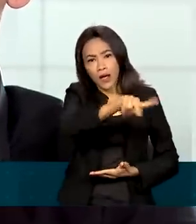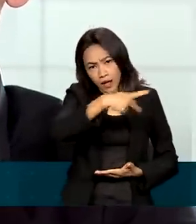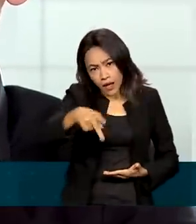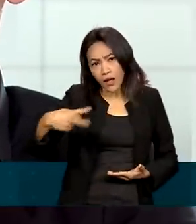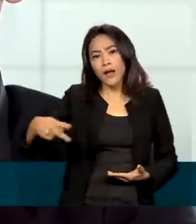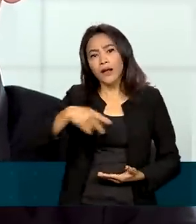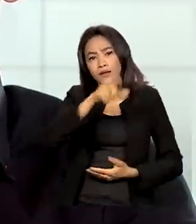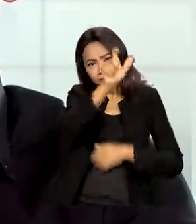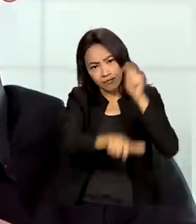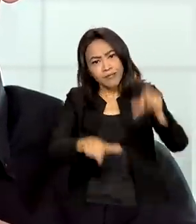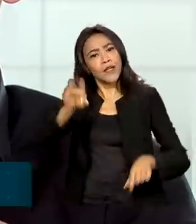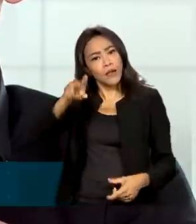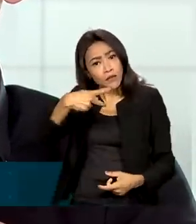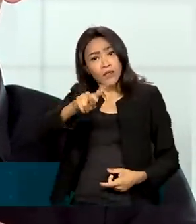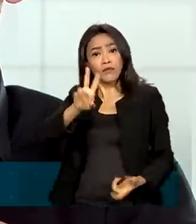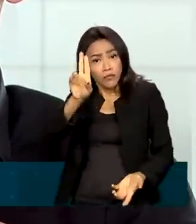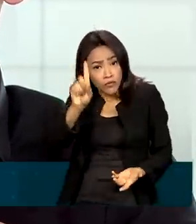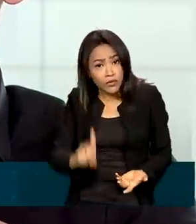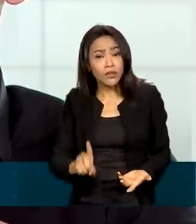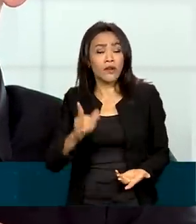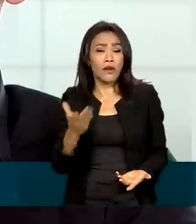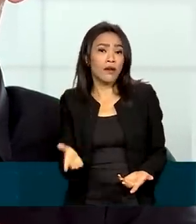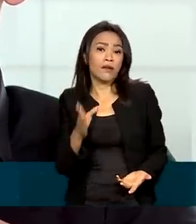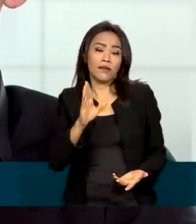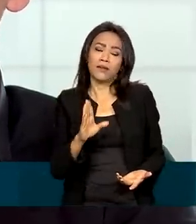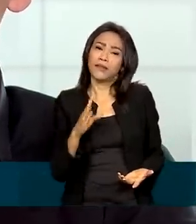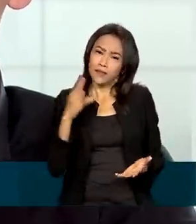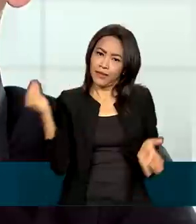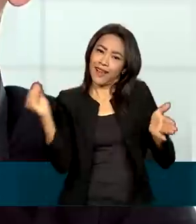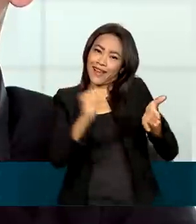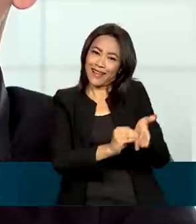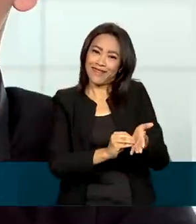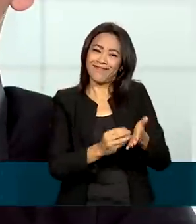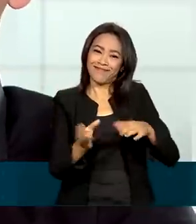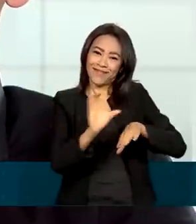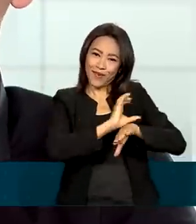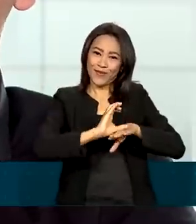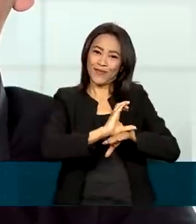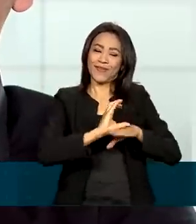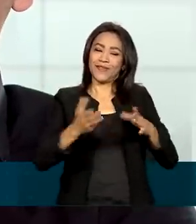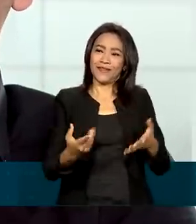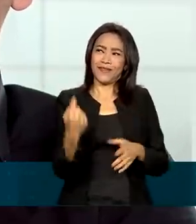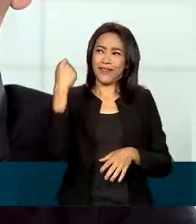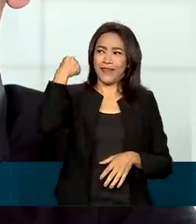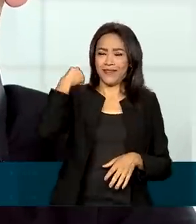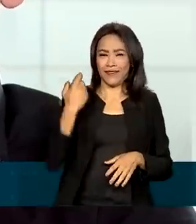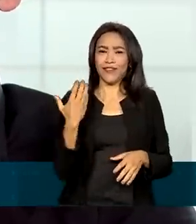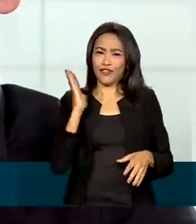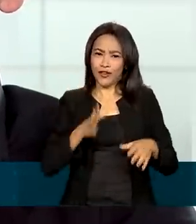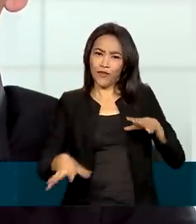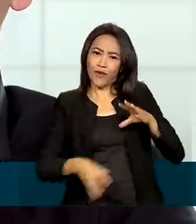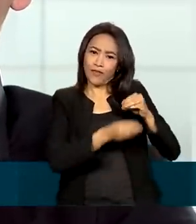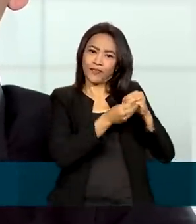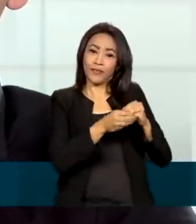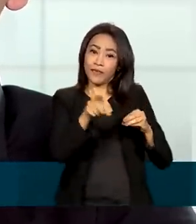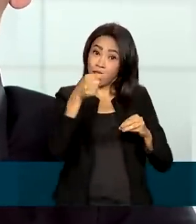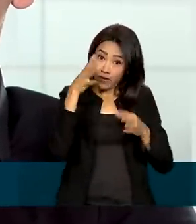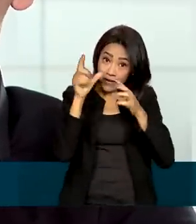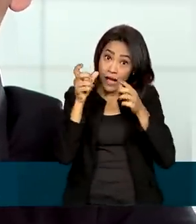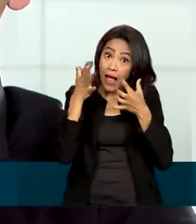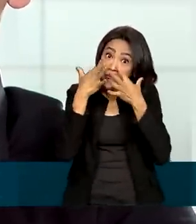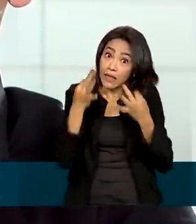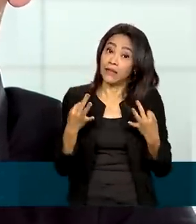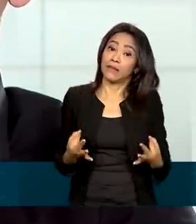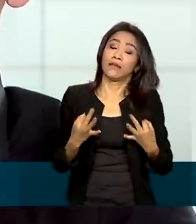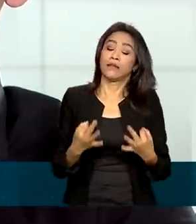público coletivo, que é um direito aí condicional fundamental, previsto aí desde a emenda que a gente fez lá em 2013. Então, acho que o cidadão tem que ficar muito atento a isso, o